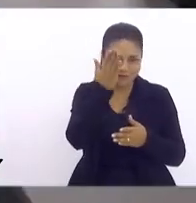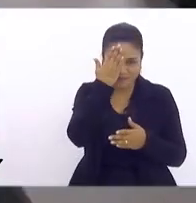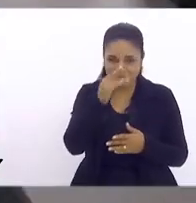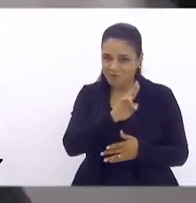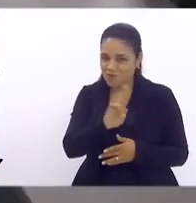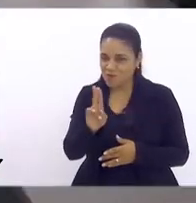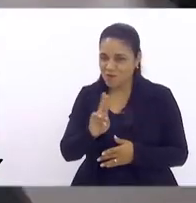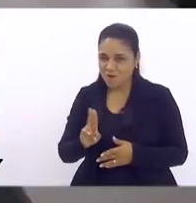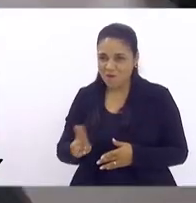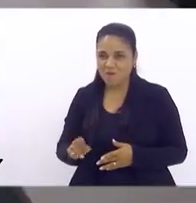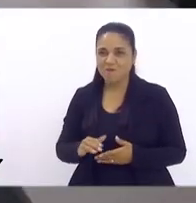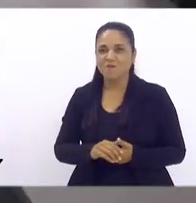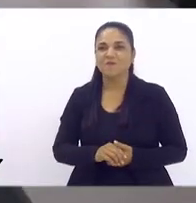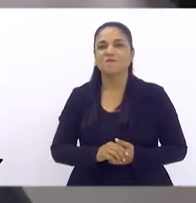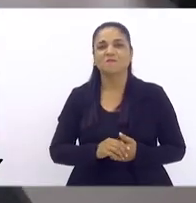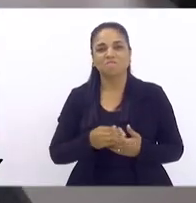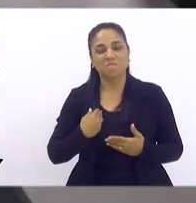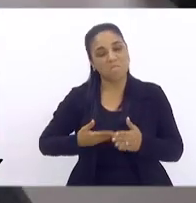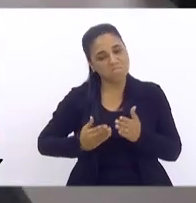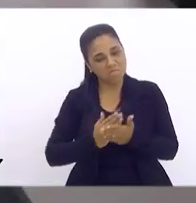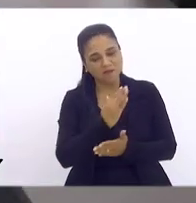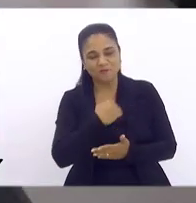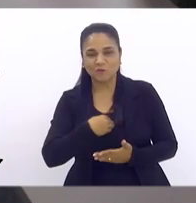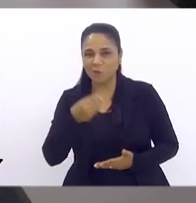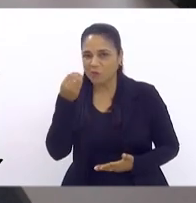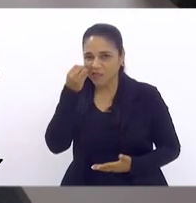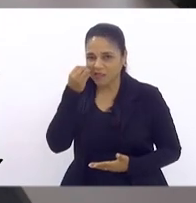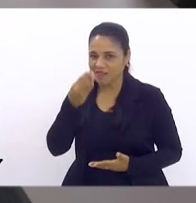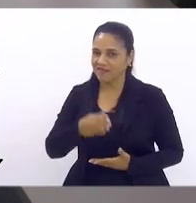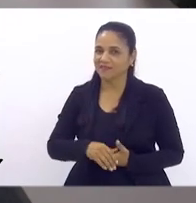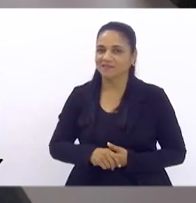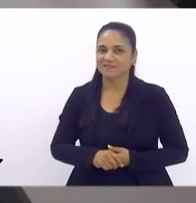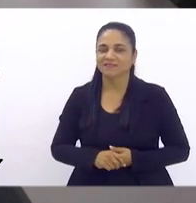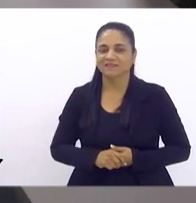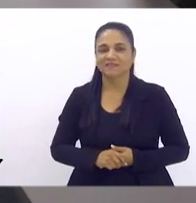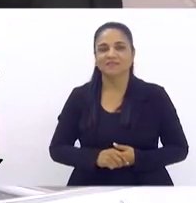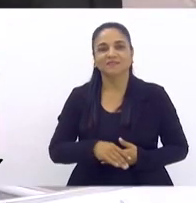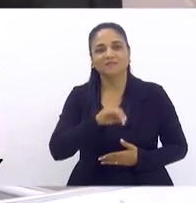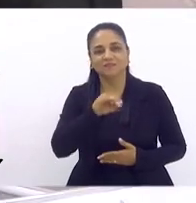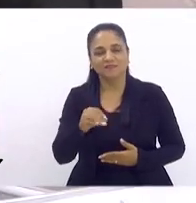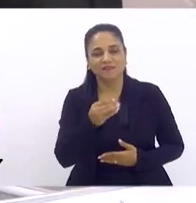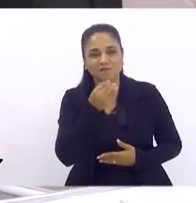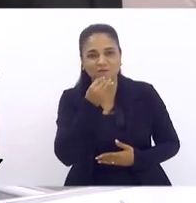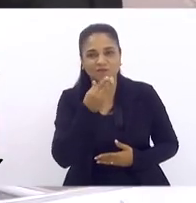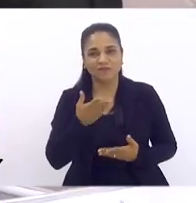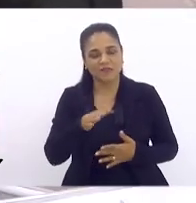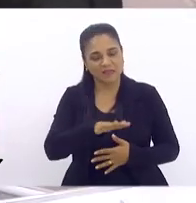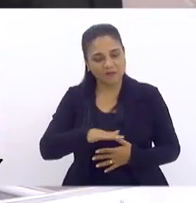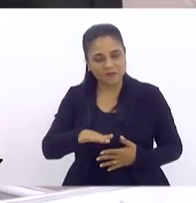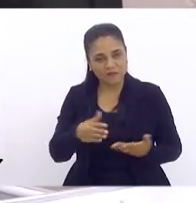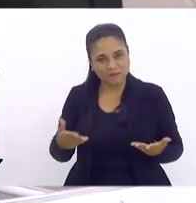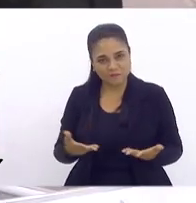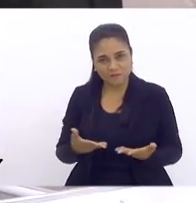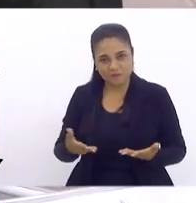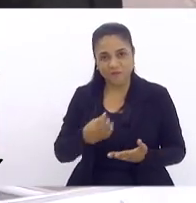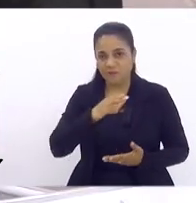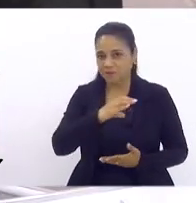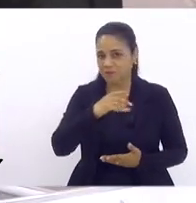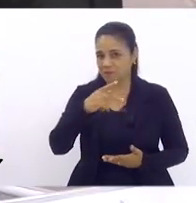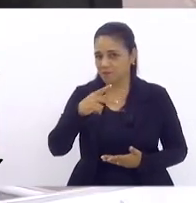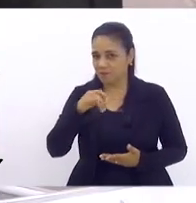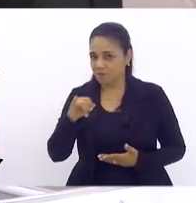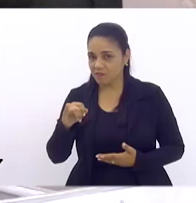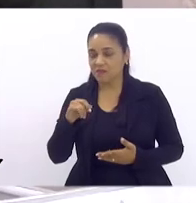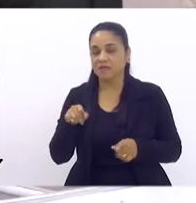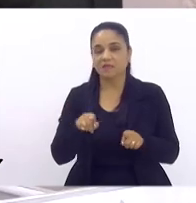sabe o nome de Monte né mas eu queria aproveitar Justamente esse espaço que eu acho que a nossa CPI tanto